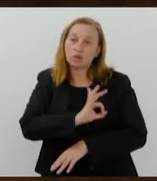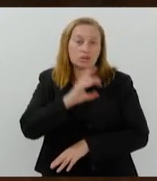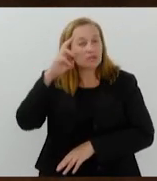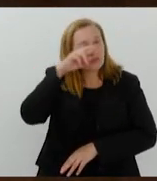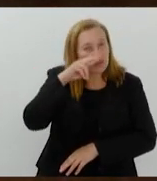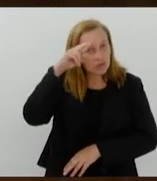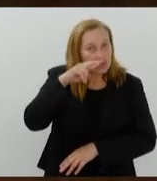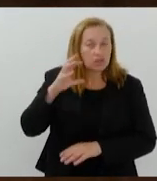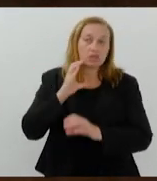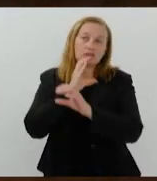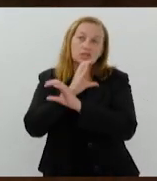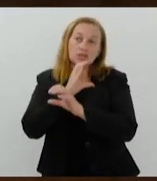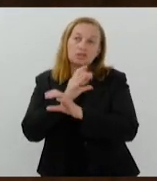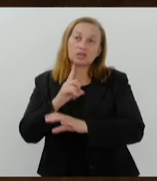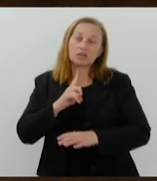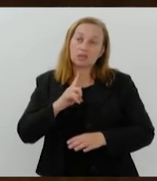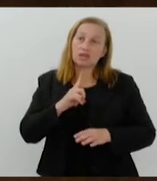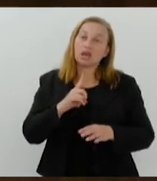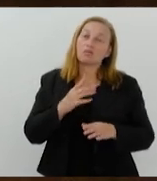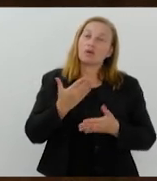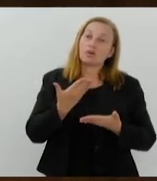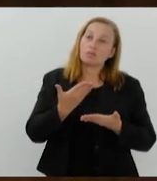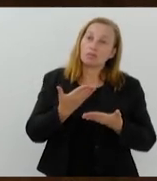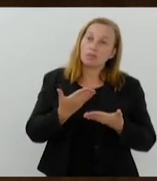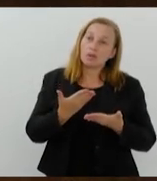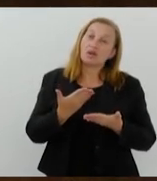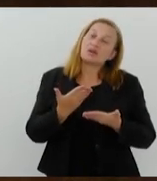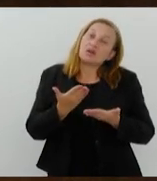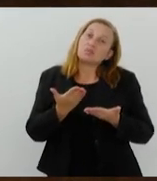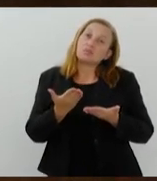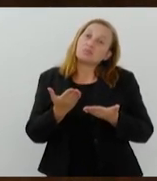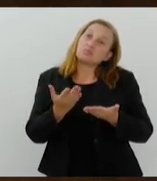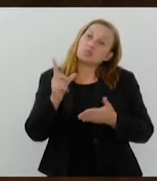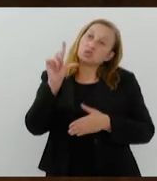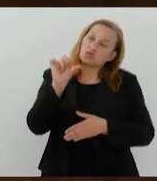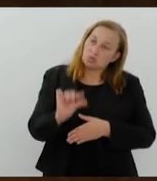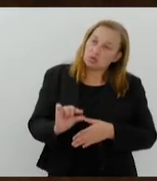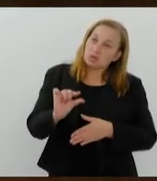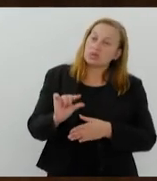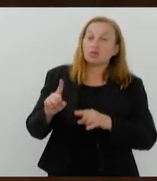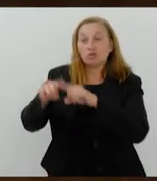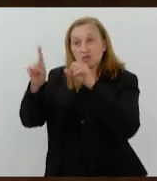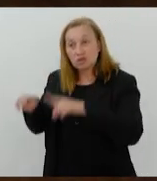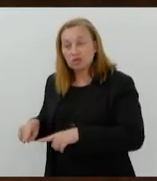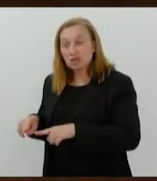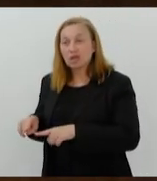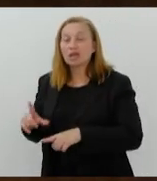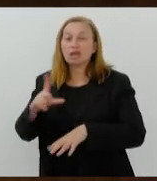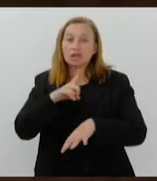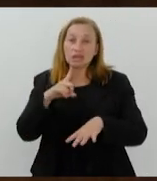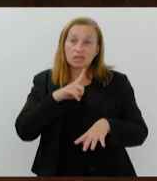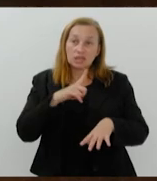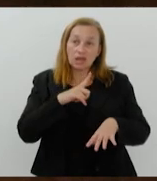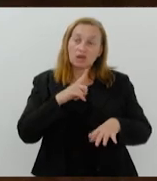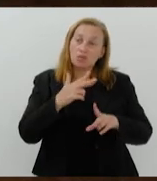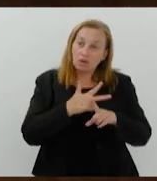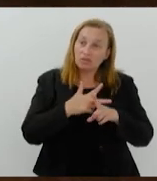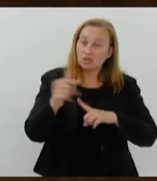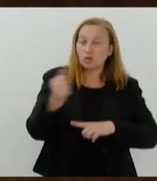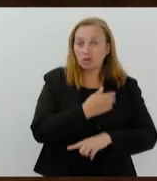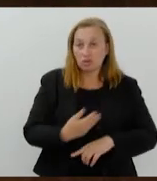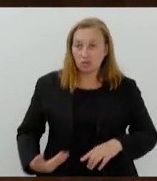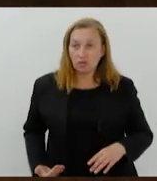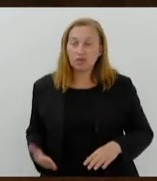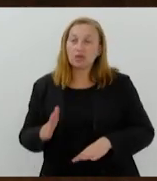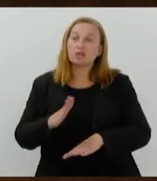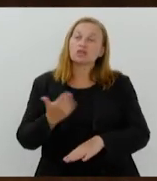Polícia Civil, que tem um déficit muito grande de funcionários, tenha esse gol de placa do governador, que é também,